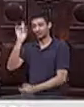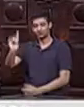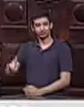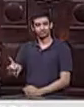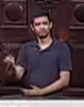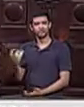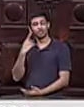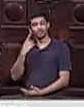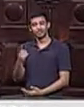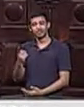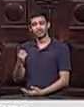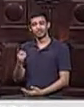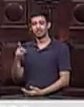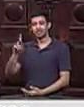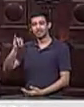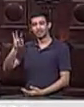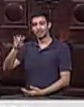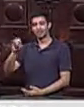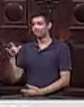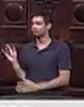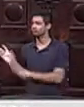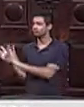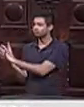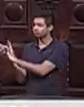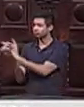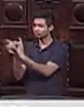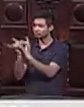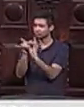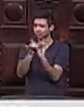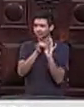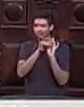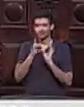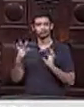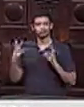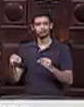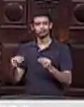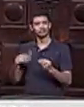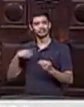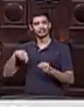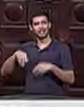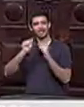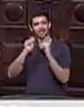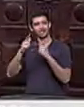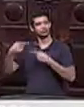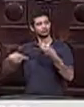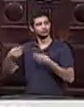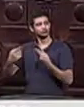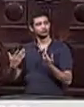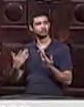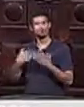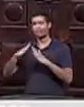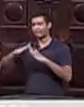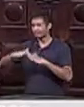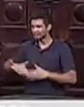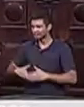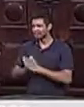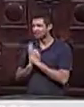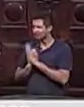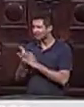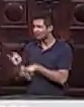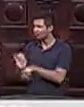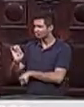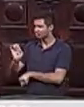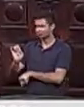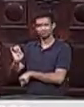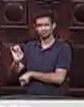rede, da qual nós temos discutido aqui nessa casa, que não pede e não deve pedir favor nenhum para o Estado. Por